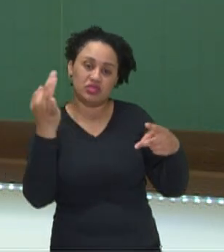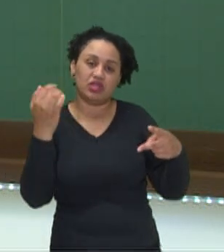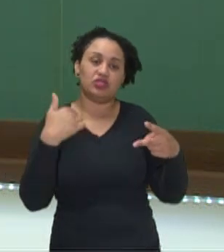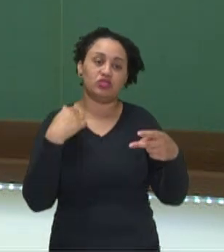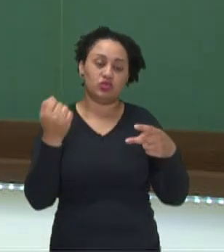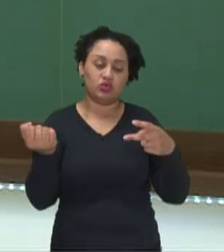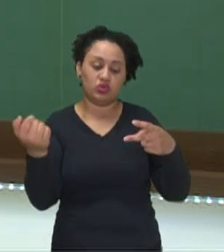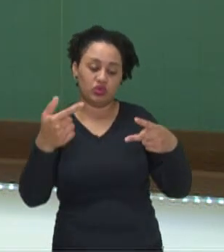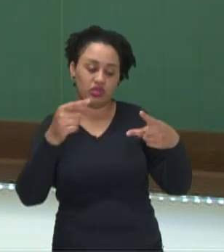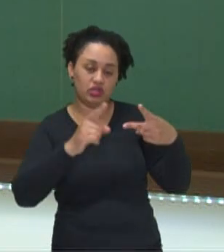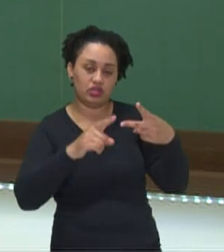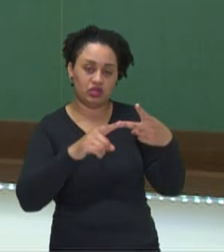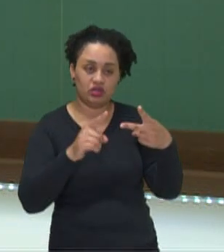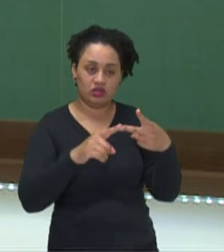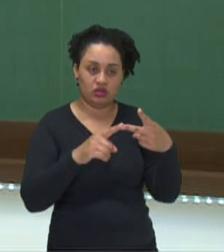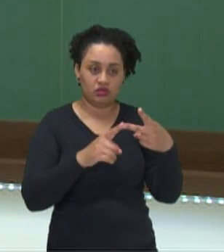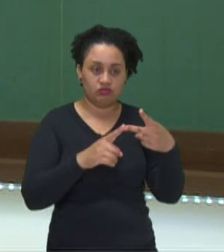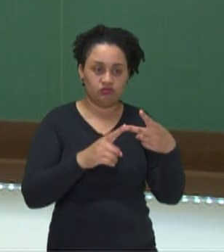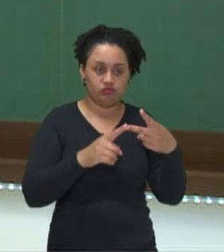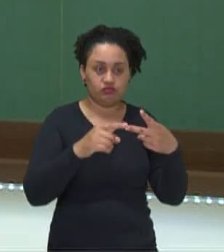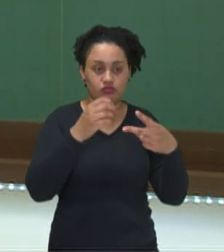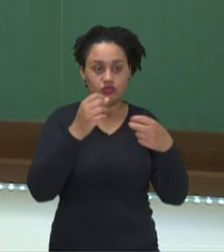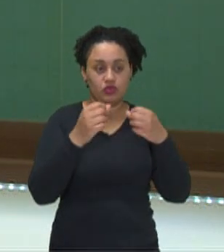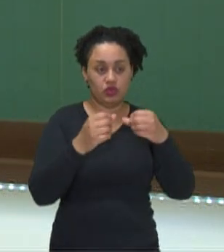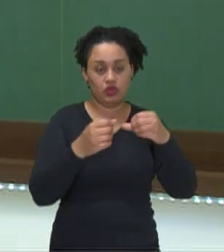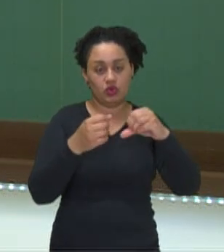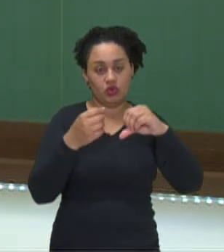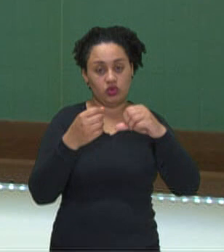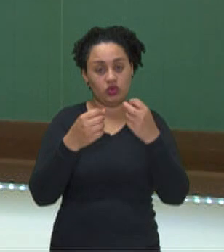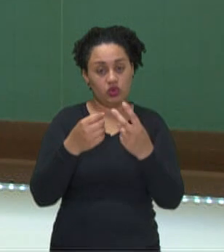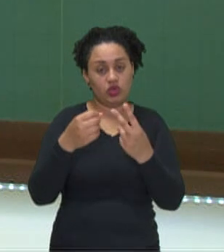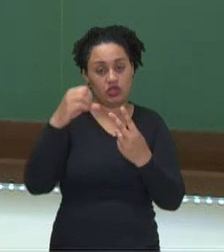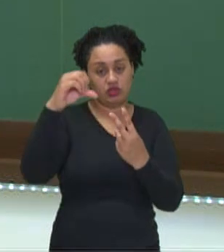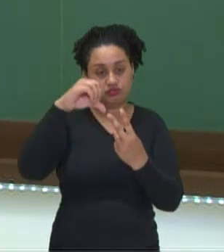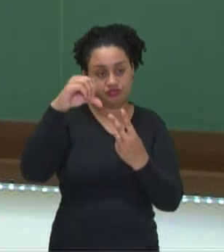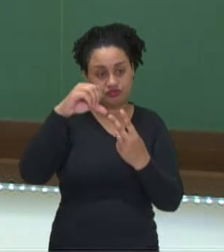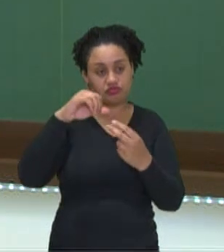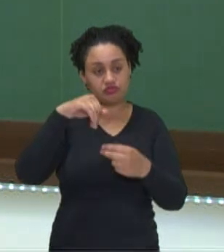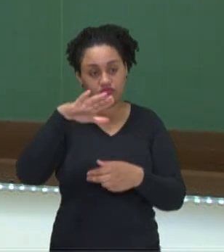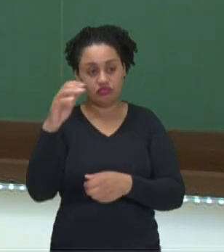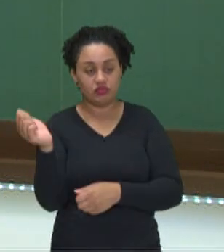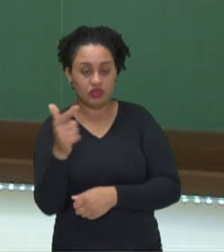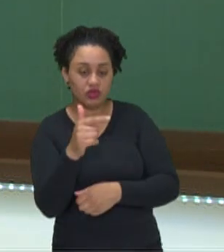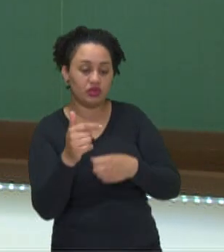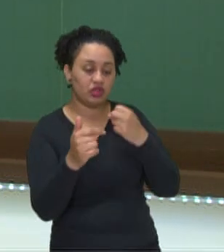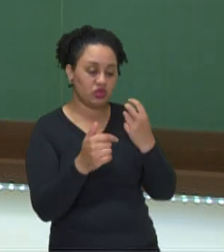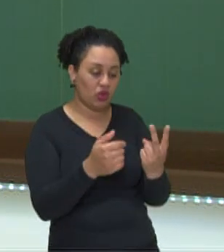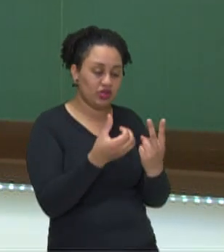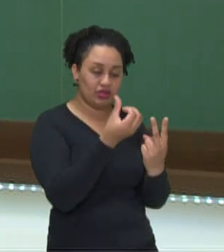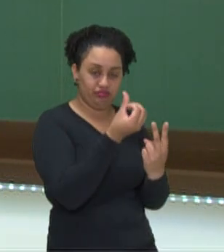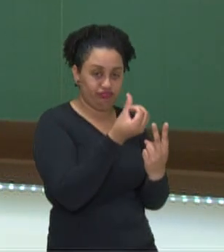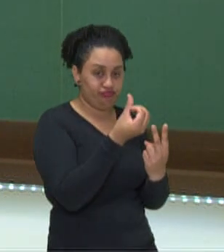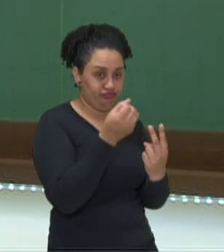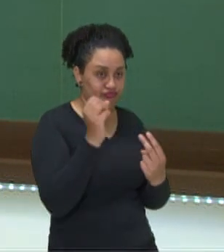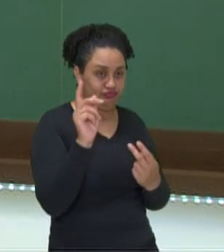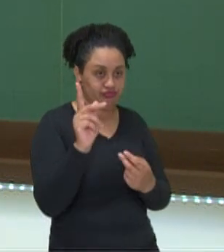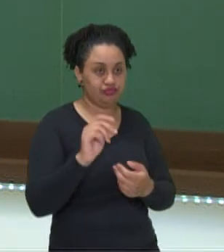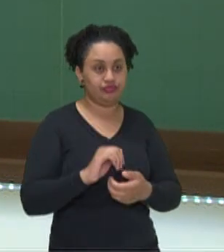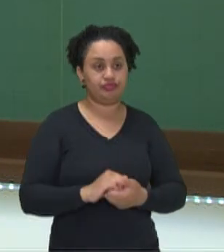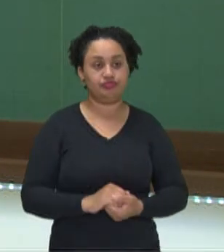segunda. A primeira situação, 2 elevado à nona, é maior que 2 elevado à sexta potência,